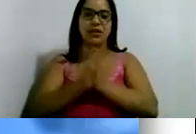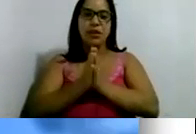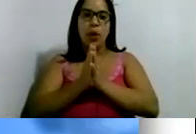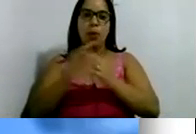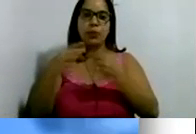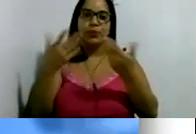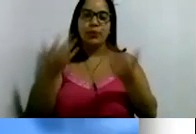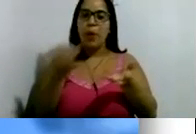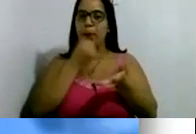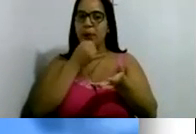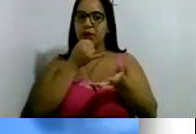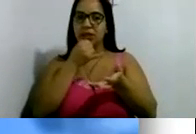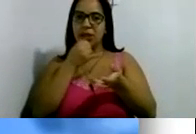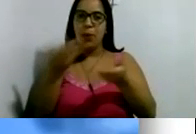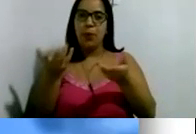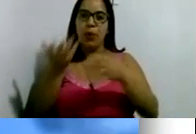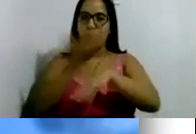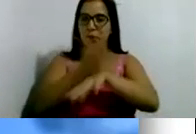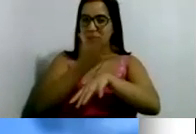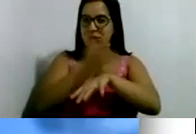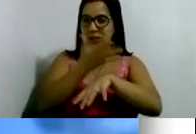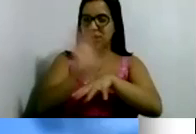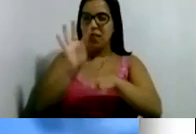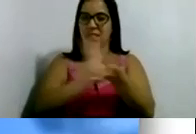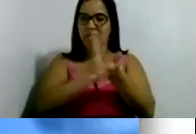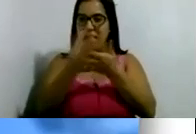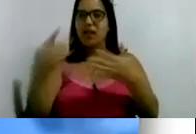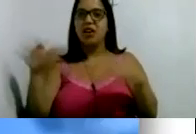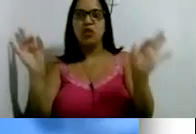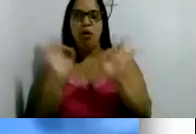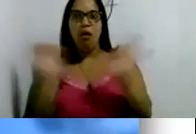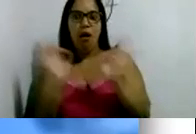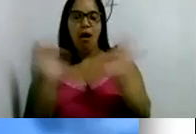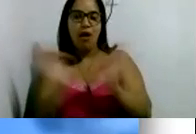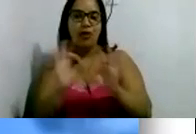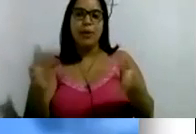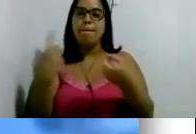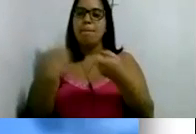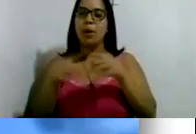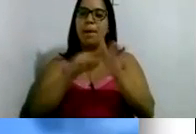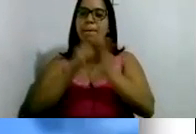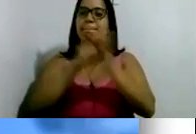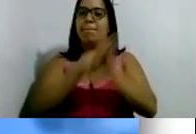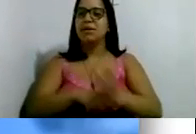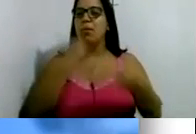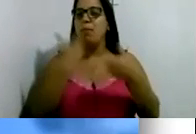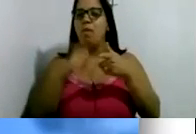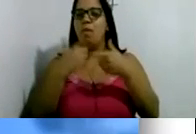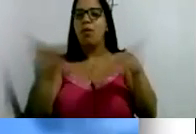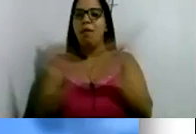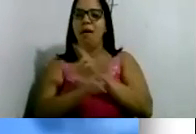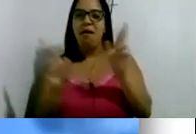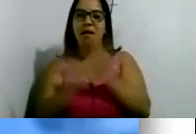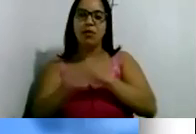molecular, eles promoveram uma expansão de técnicas sofisticadas para a investigação de diversos problemas relativos ao